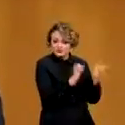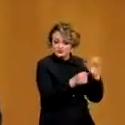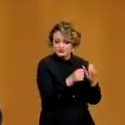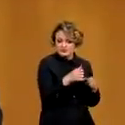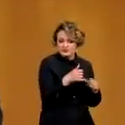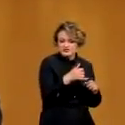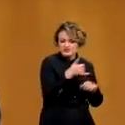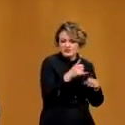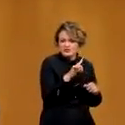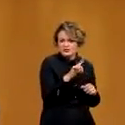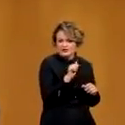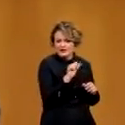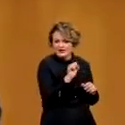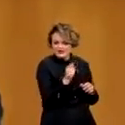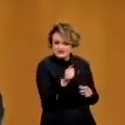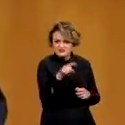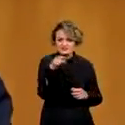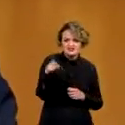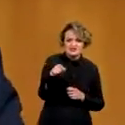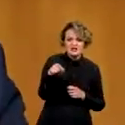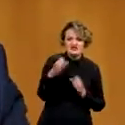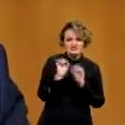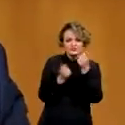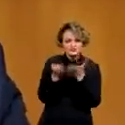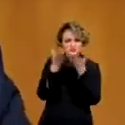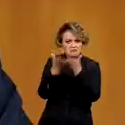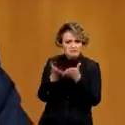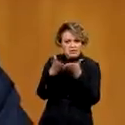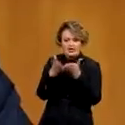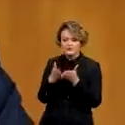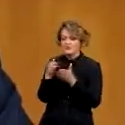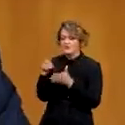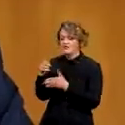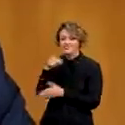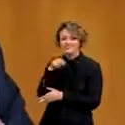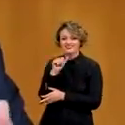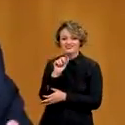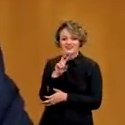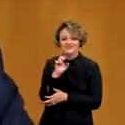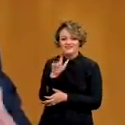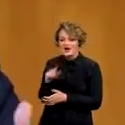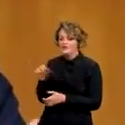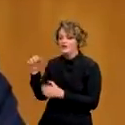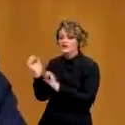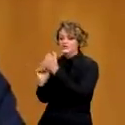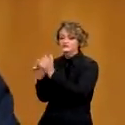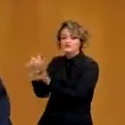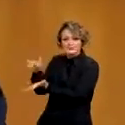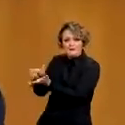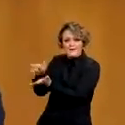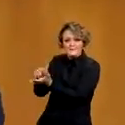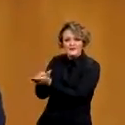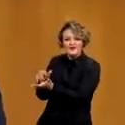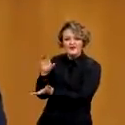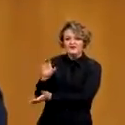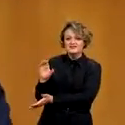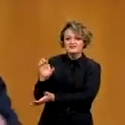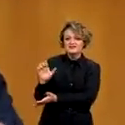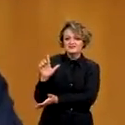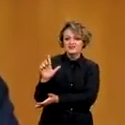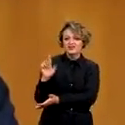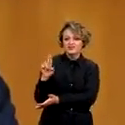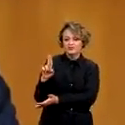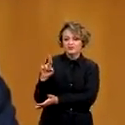gás? A gente vai recuperar a indústria naval? A gente vai ter, sabe, uma indústria de papel e celulose, sabe, com uhum.